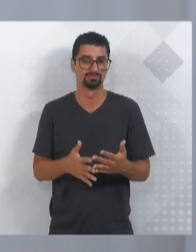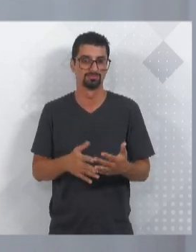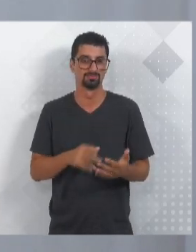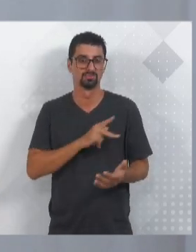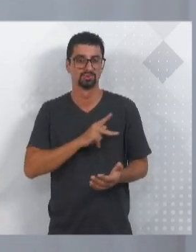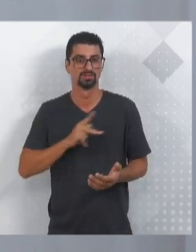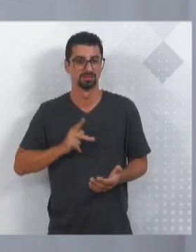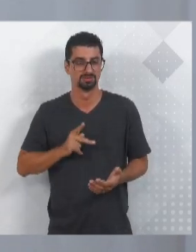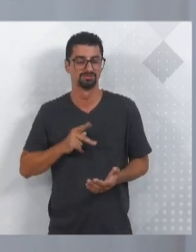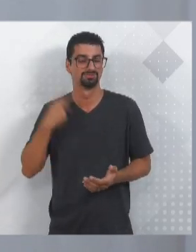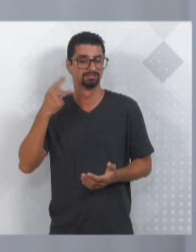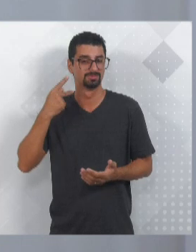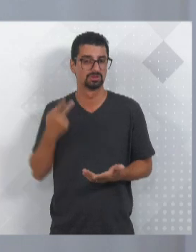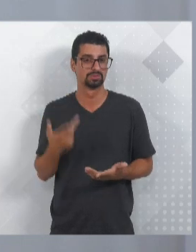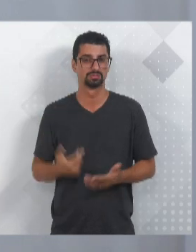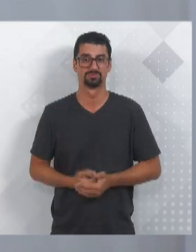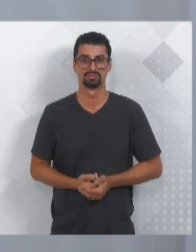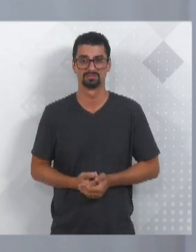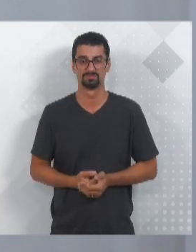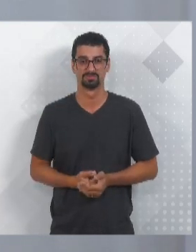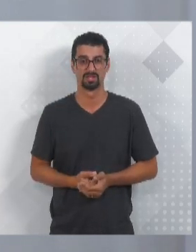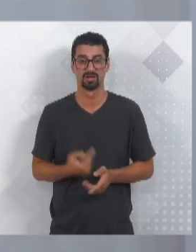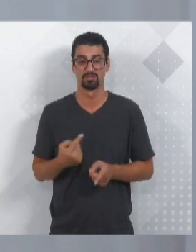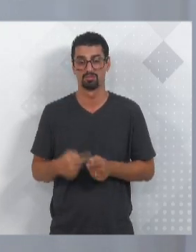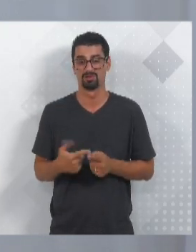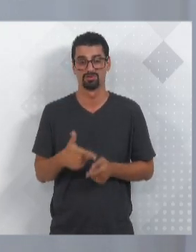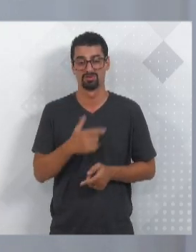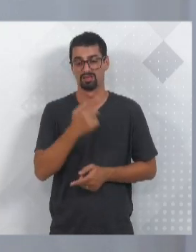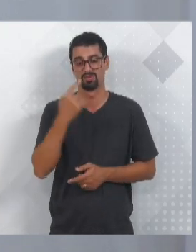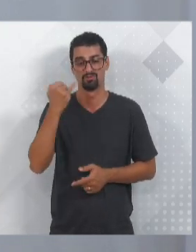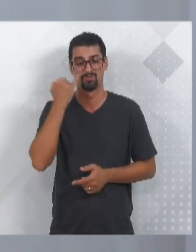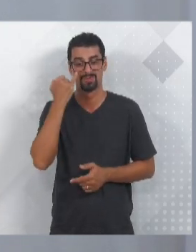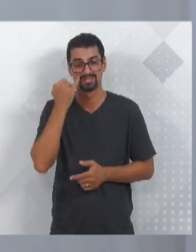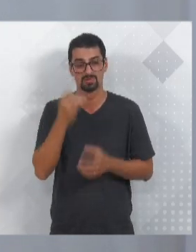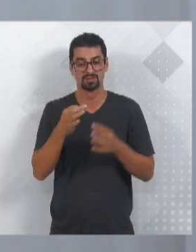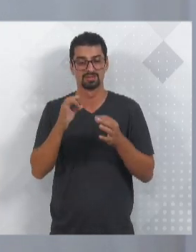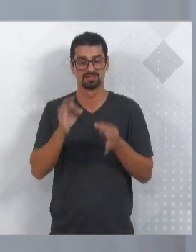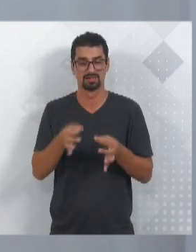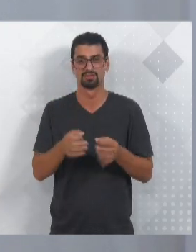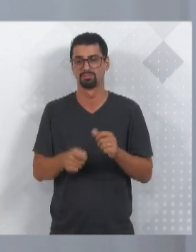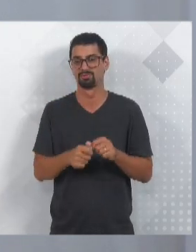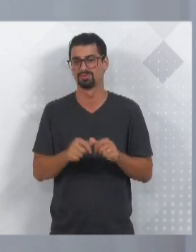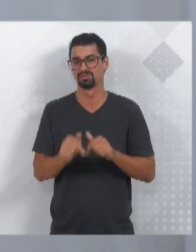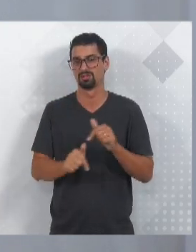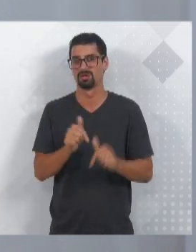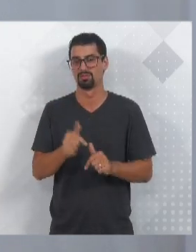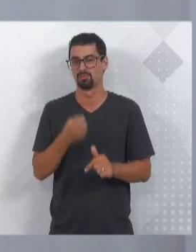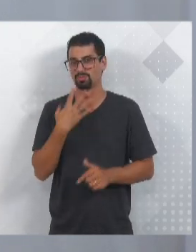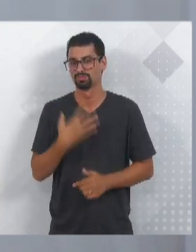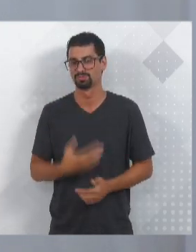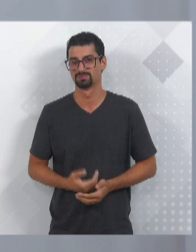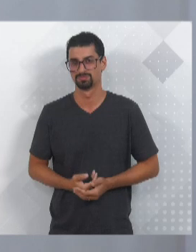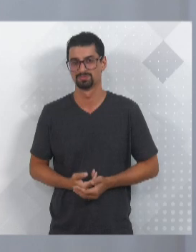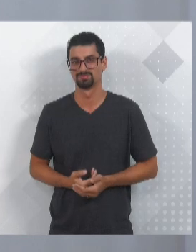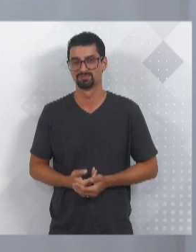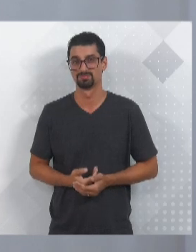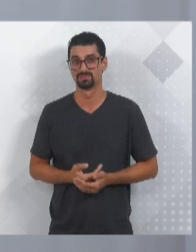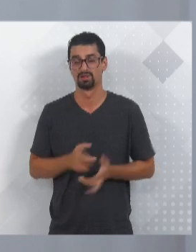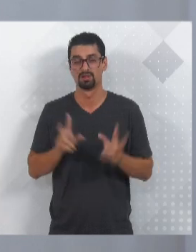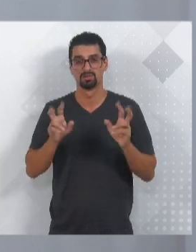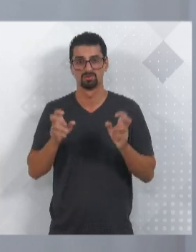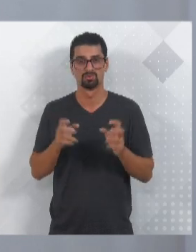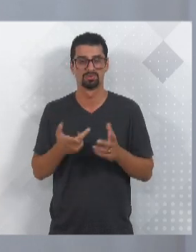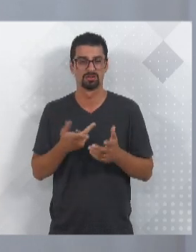Não porque ela quer ser inerte, mas porque ela não tem dados para poder fazer a sua execução. Então, isso é uma questão que eu